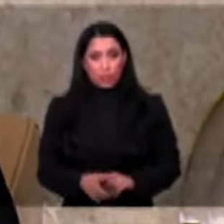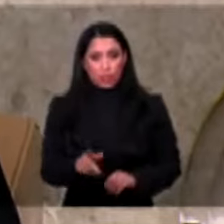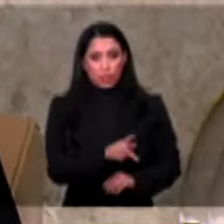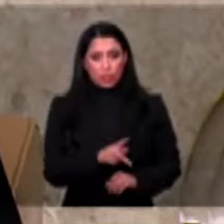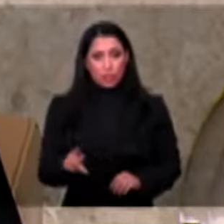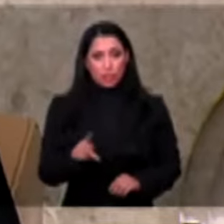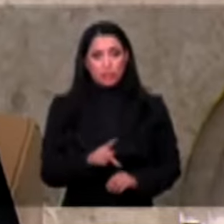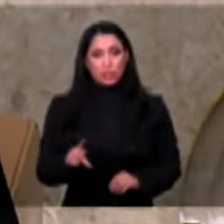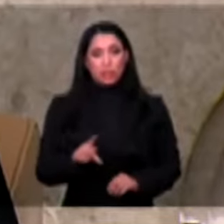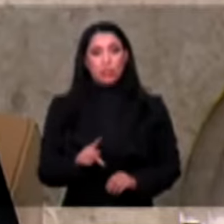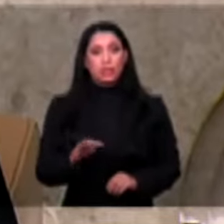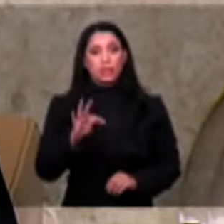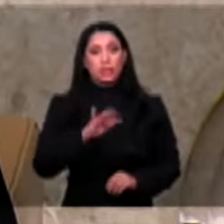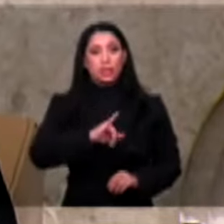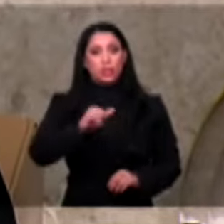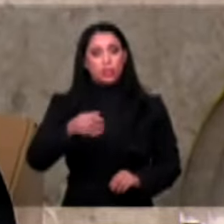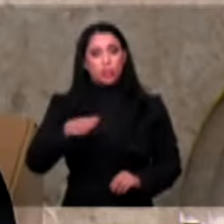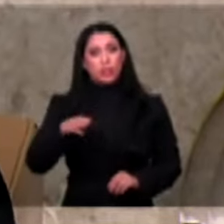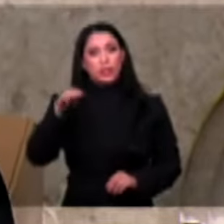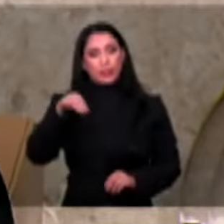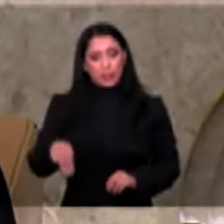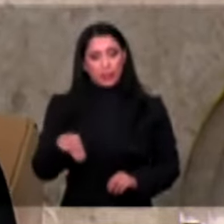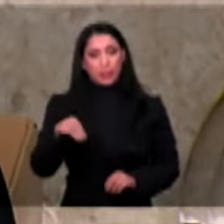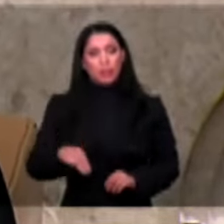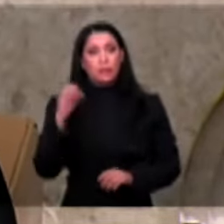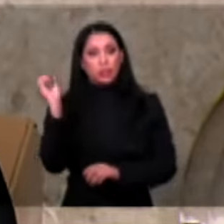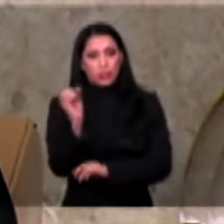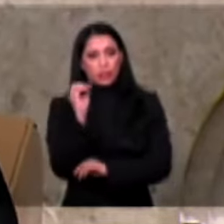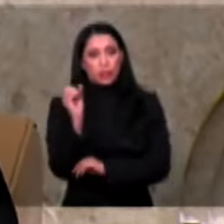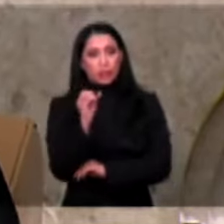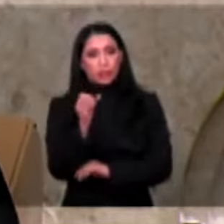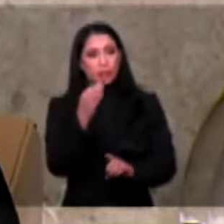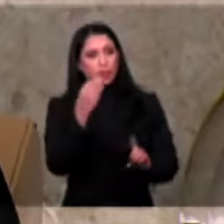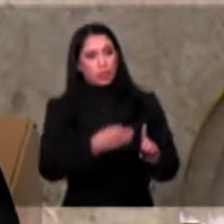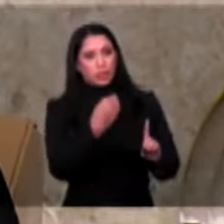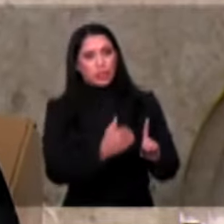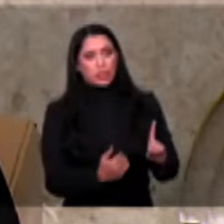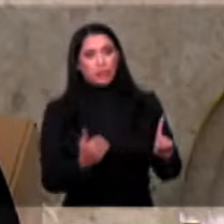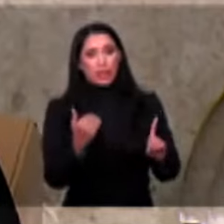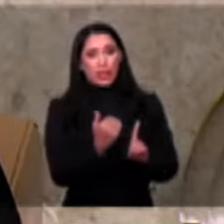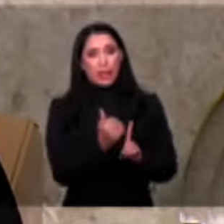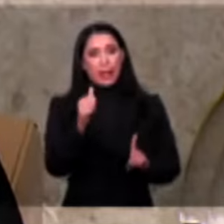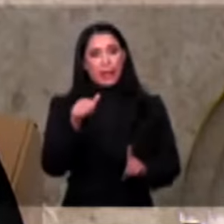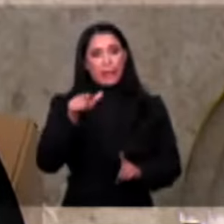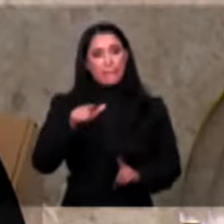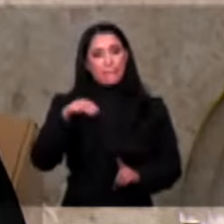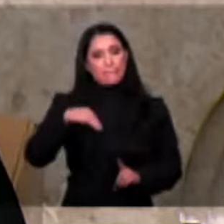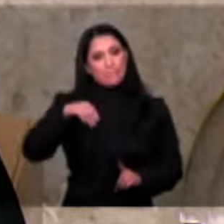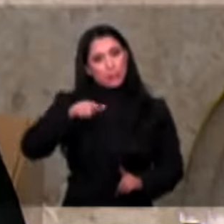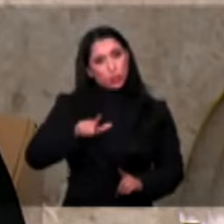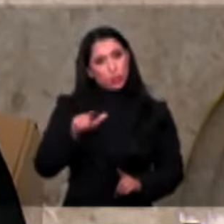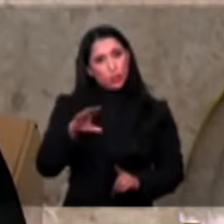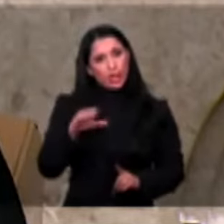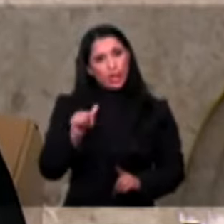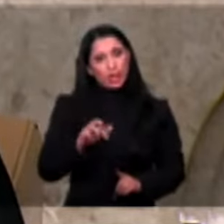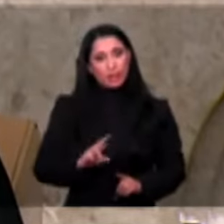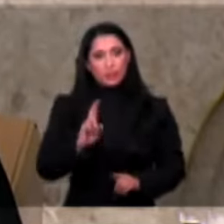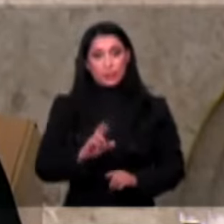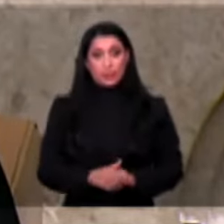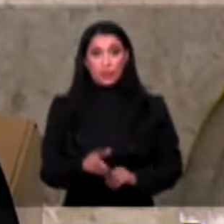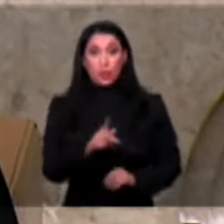do Tribunal de Justiça Militar do Rio Grande do Sul, o desembargador Amílcar Fagundes Freitas Macedo.